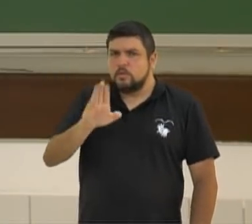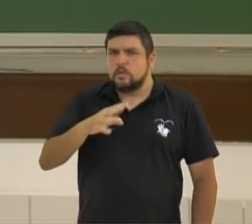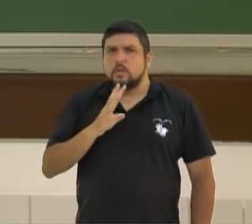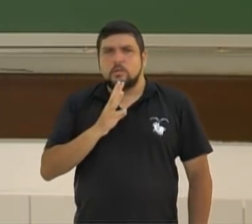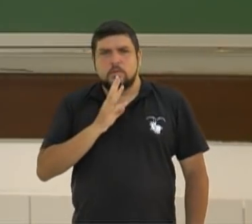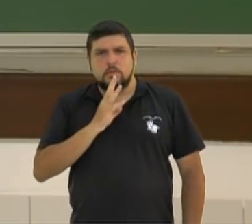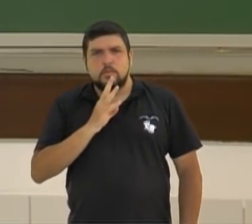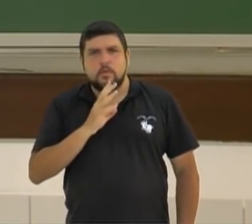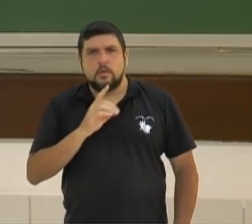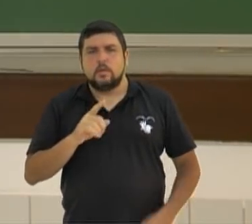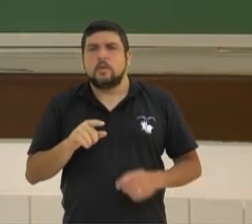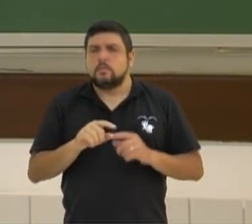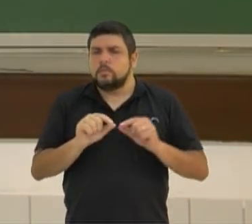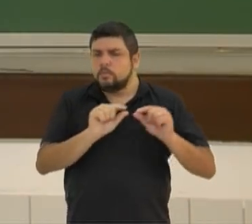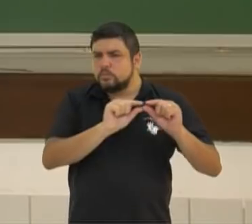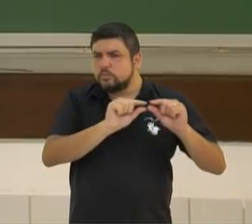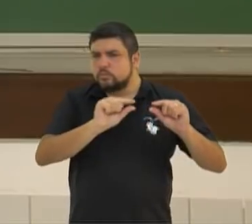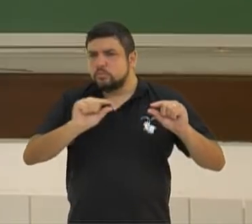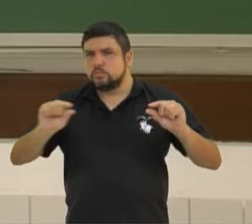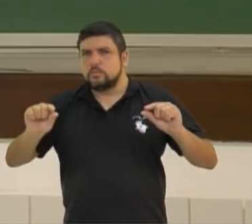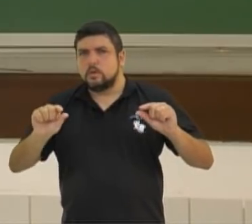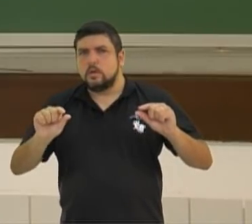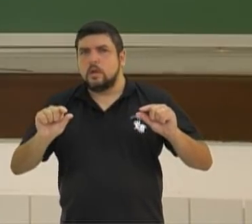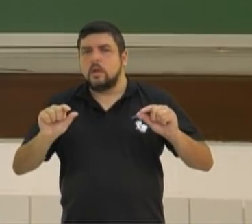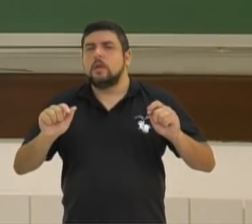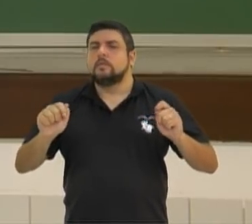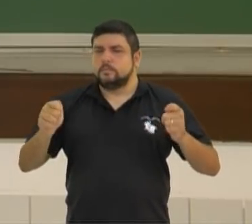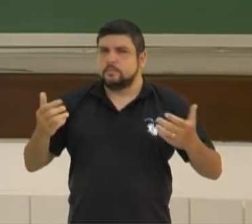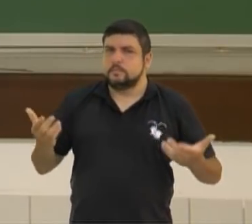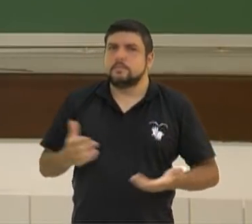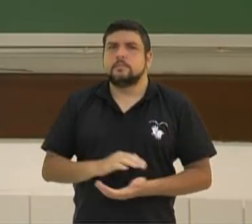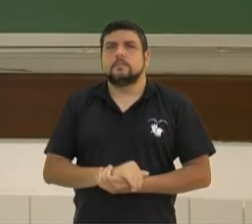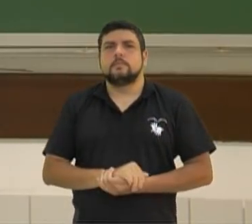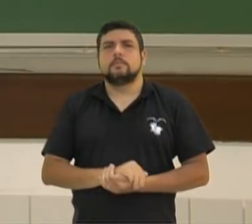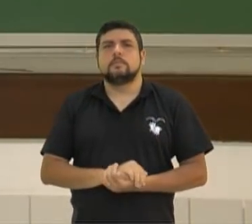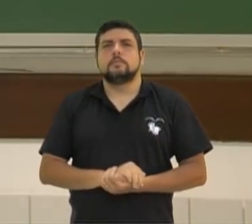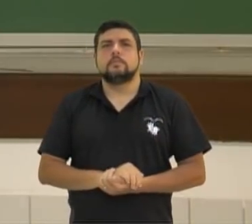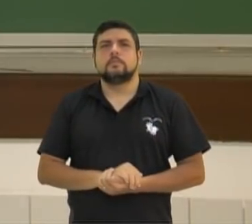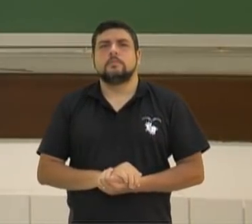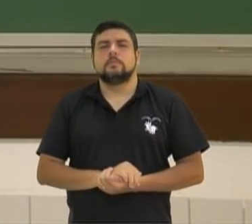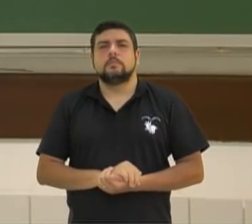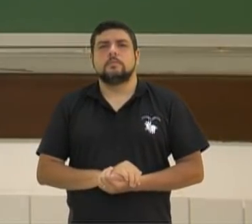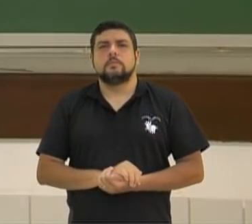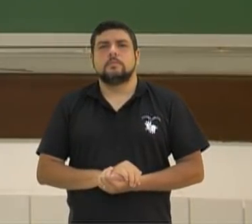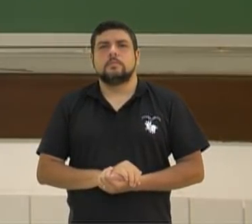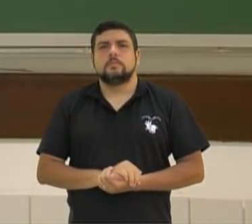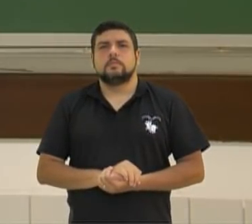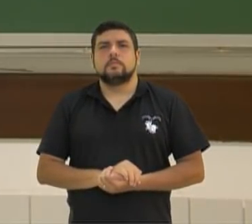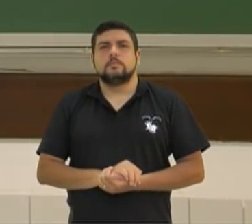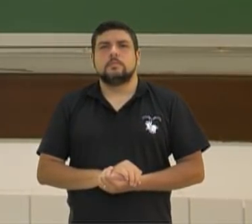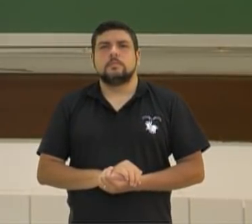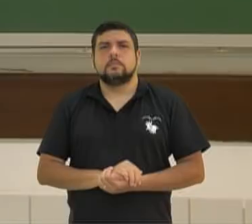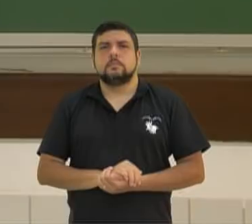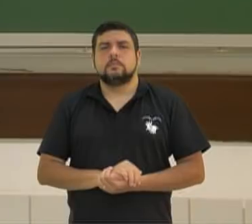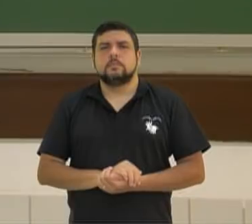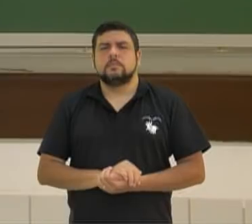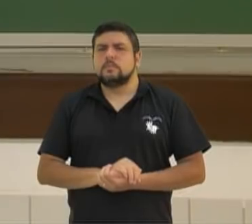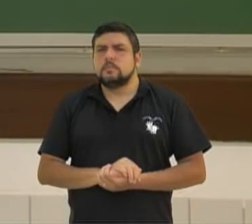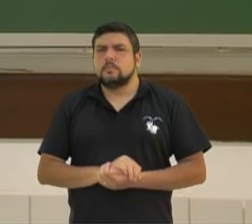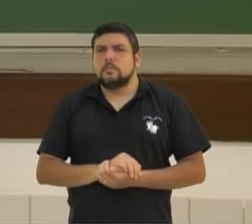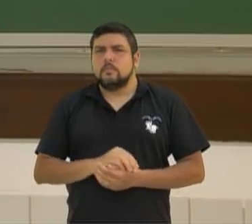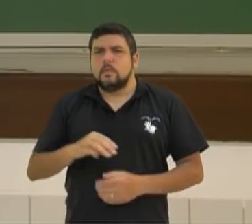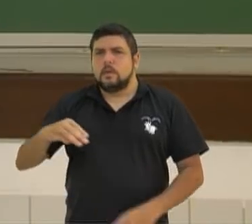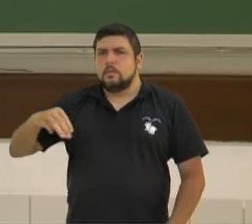child, one teacher, one book, one pen